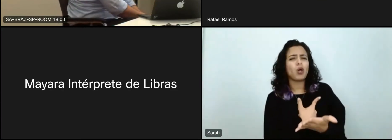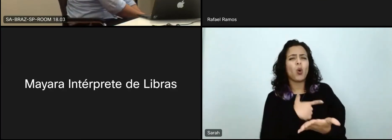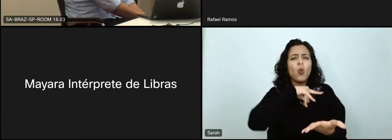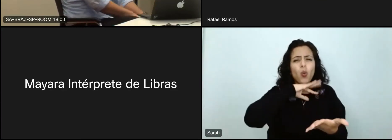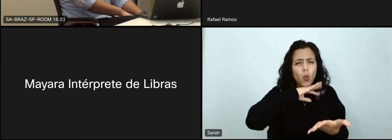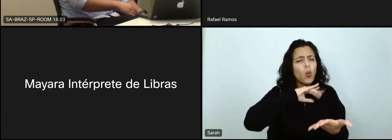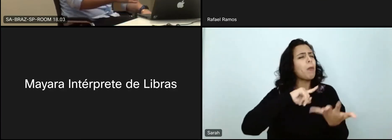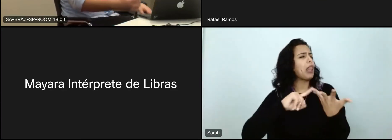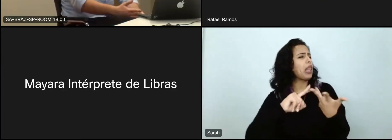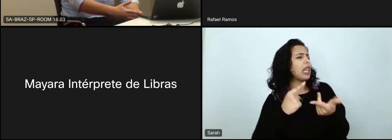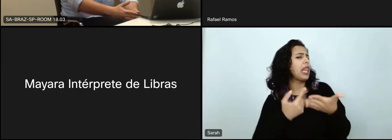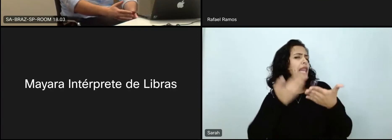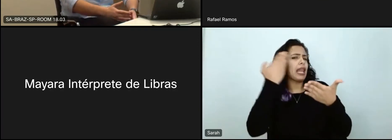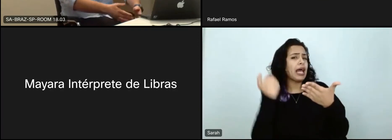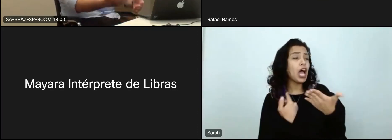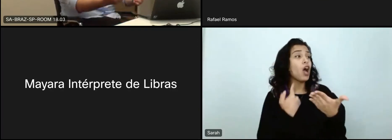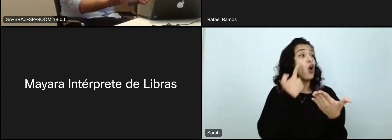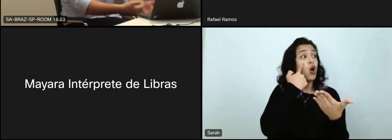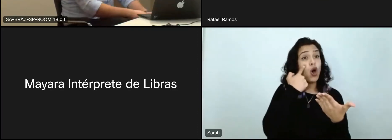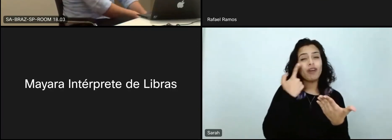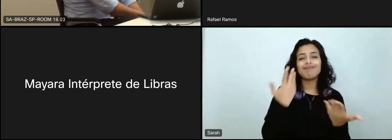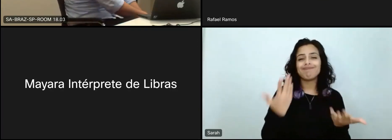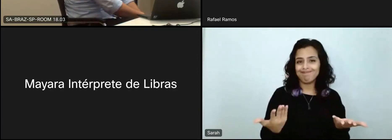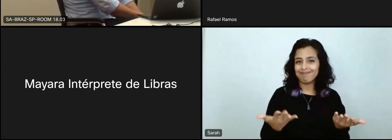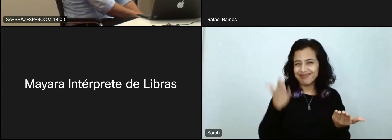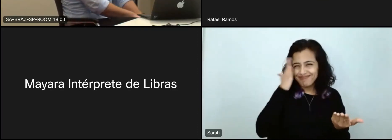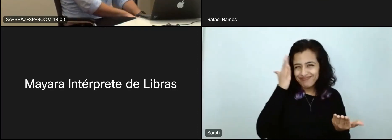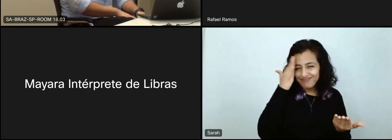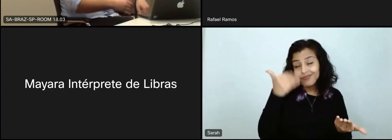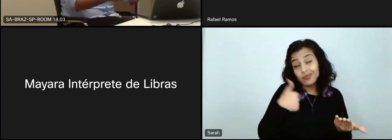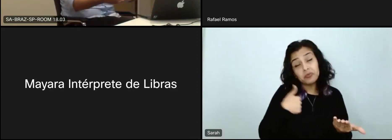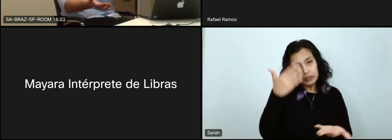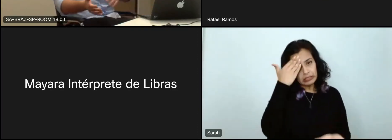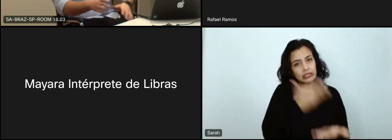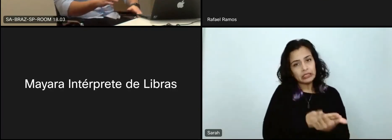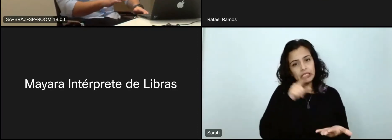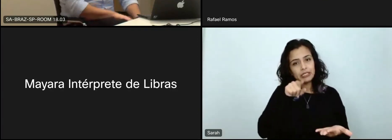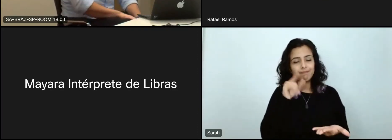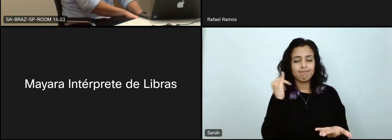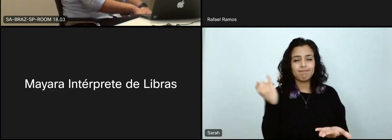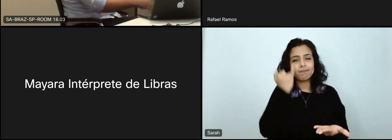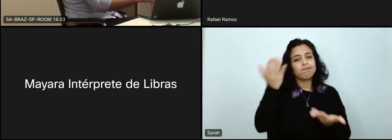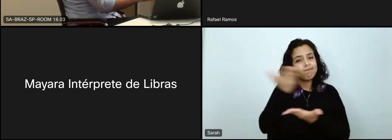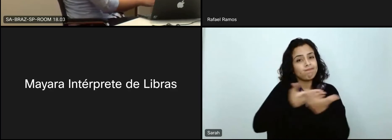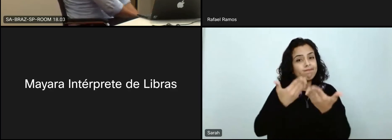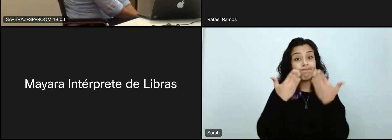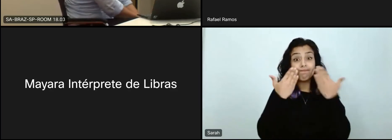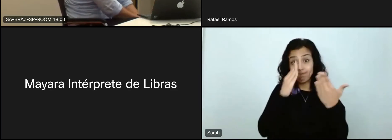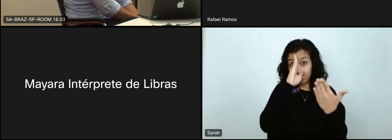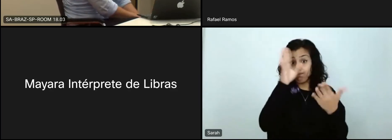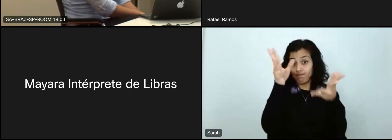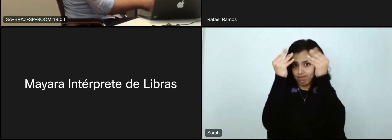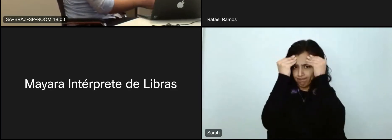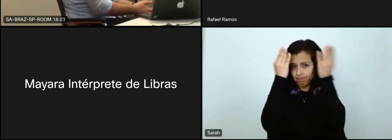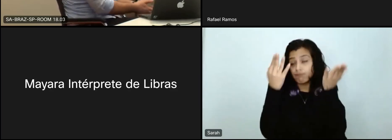acho que isso é muito importante, a Suíze, ela atua muito, muito em prol dessa situação e eu gostaria de enfatizar isso. E aí, eu queria pedir o apoio